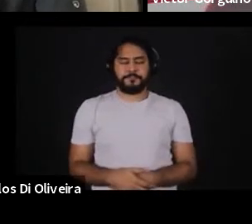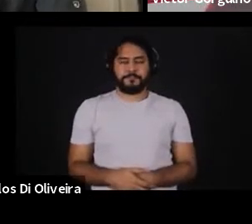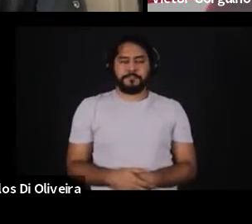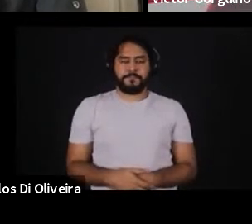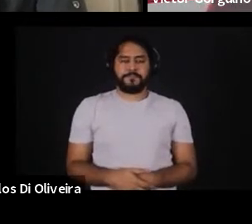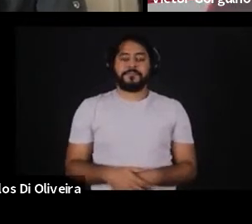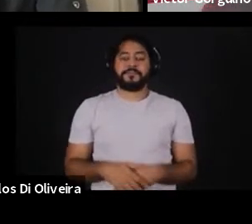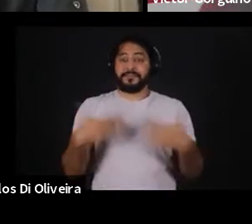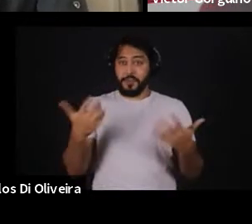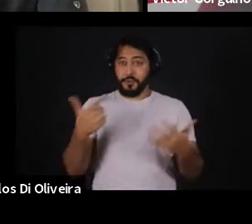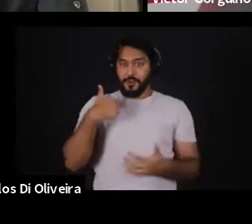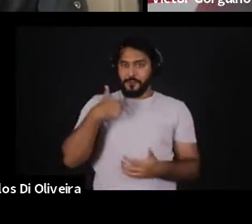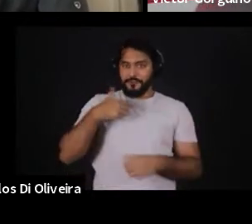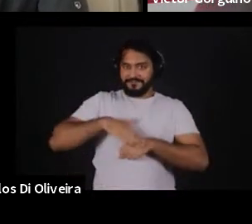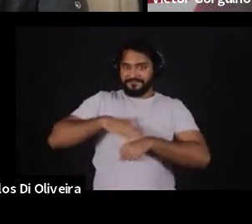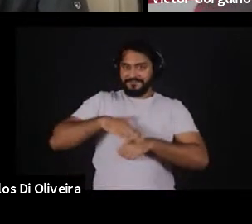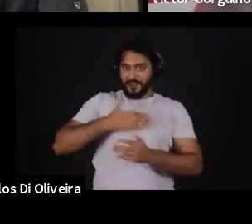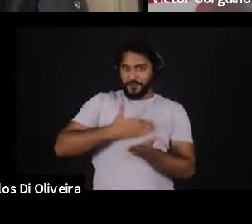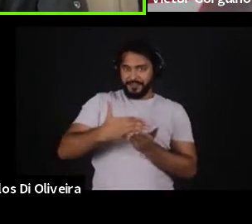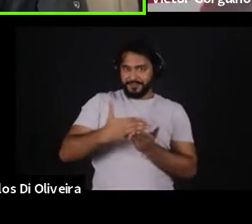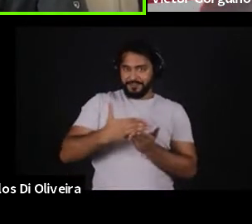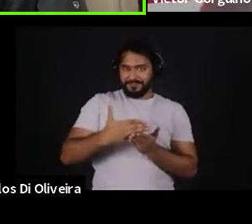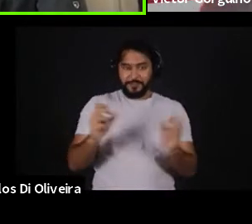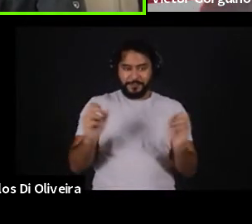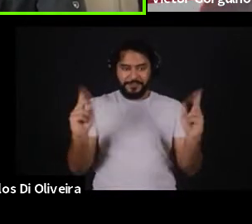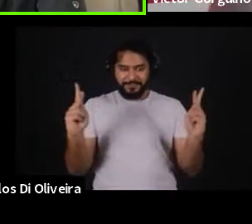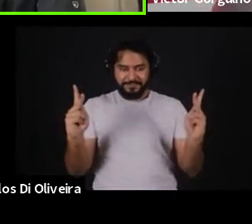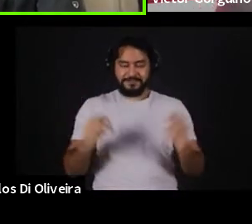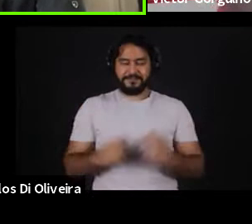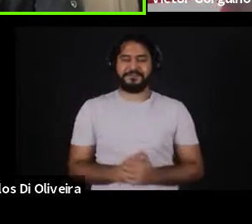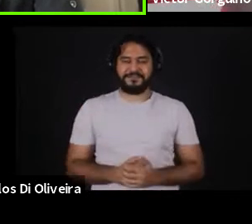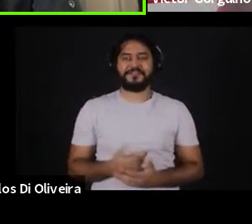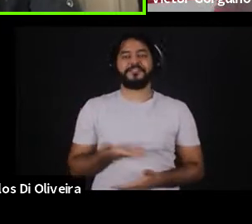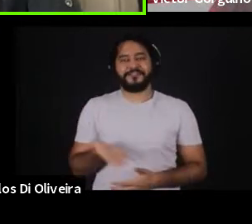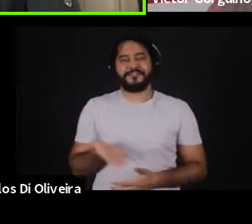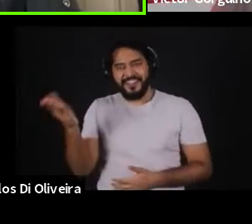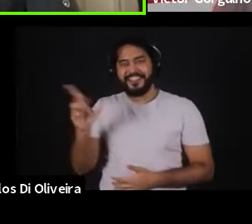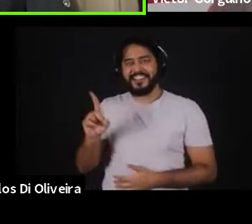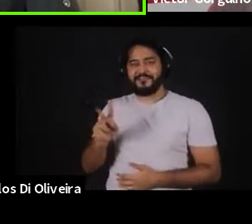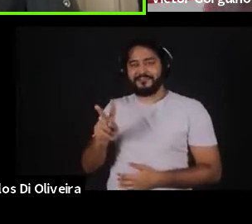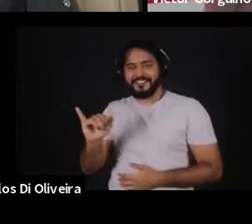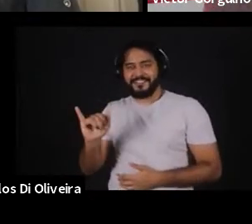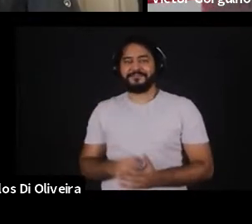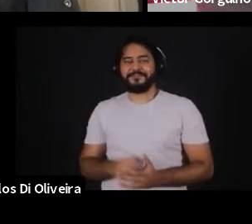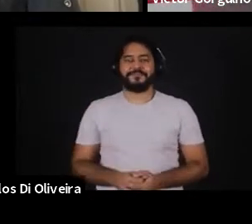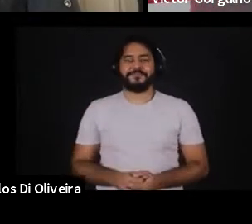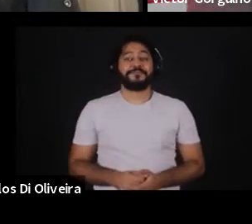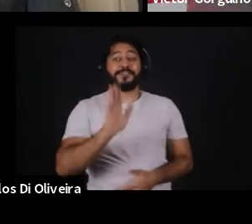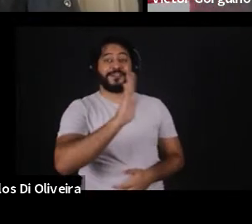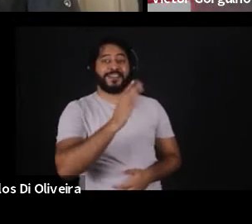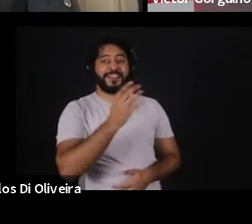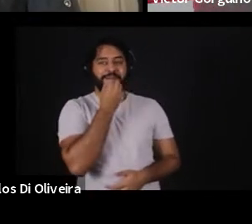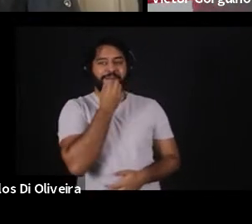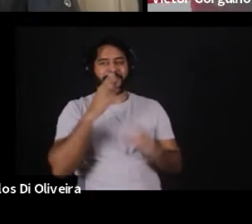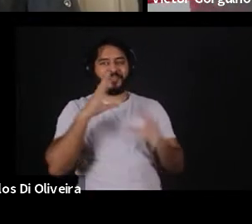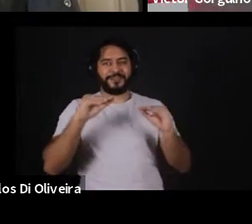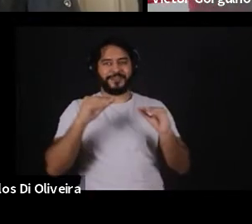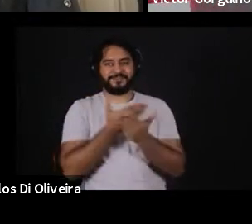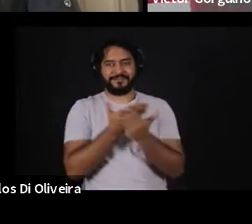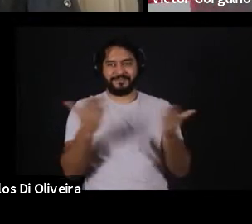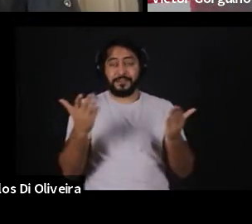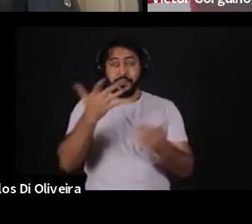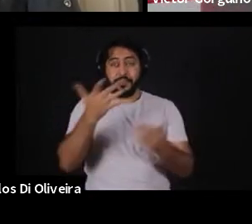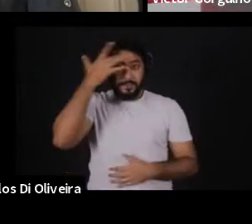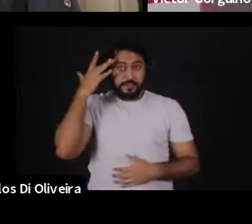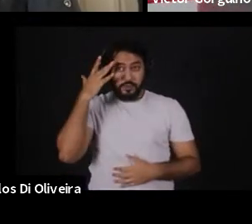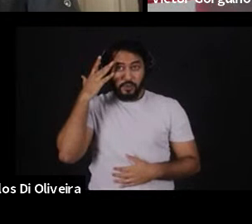Então, eu começo? Enfim, começo. Fiquem à Vai, vontade. Davi. Olá, gente, boa noite. Para as pessoas que não podem